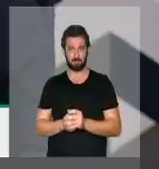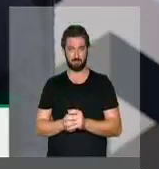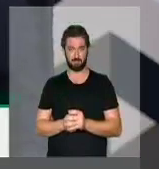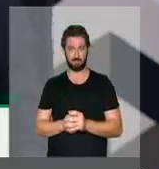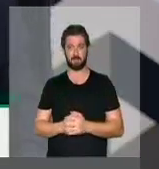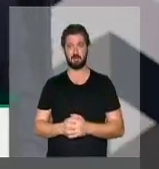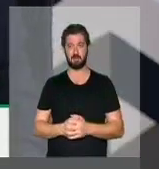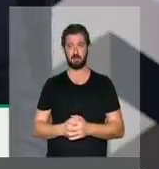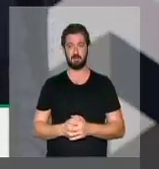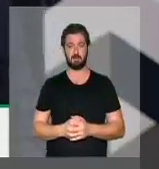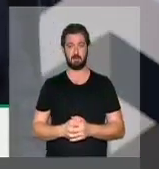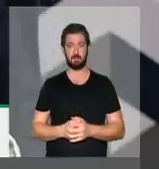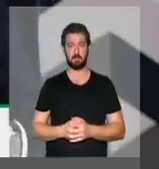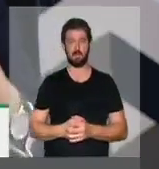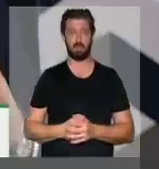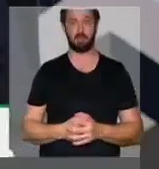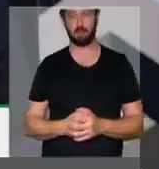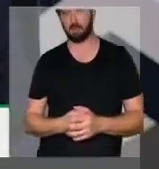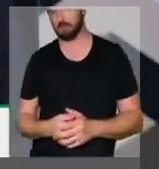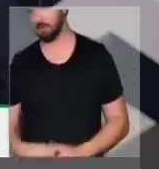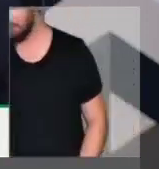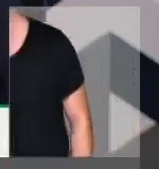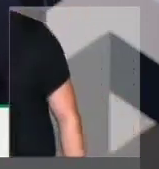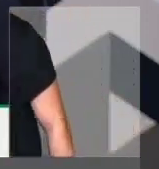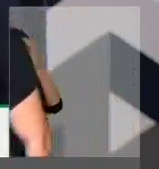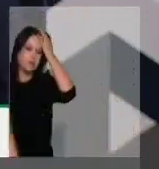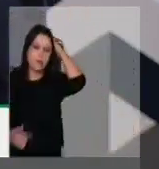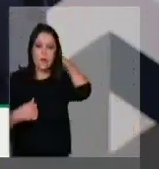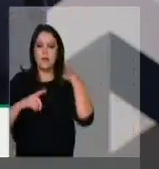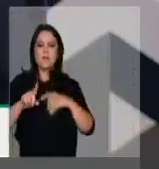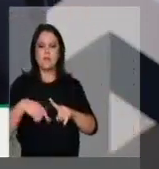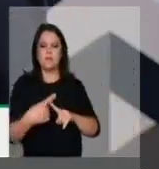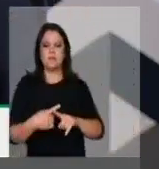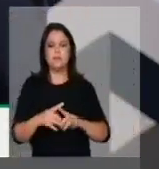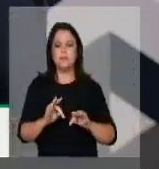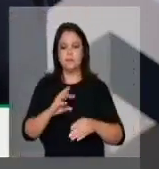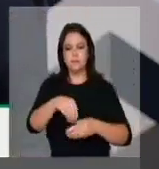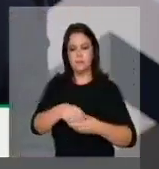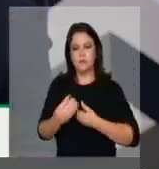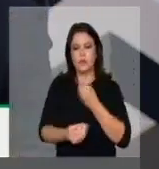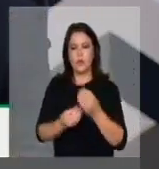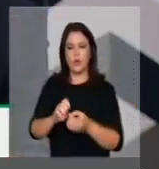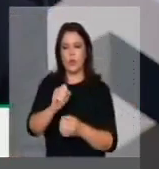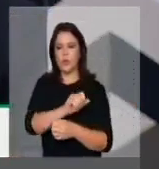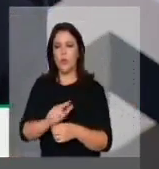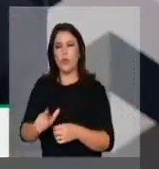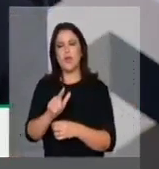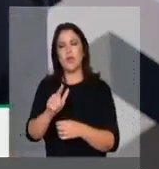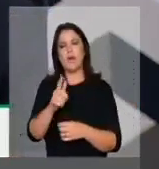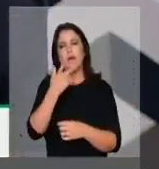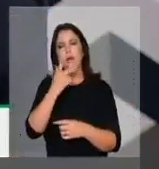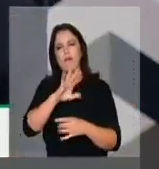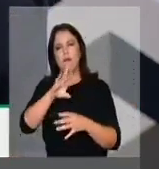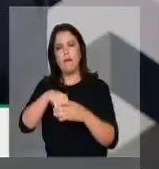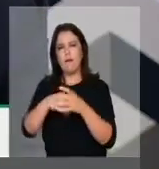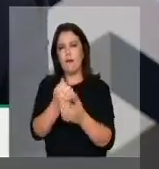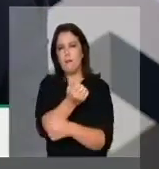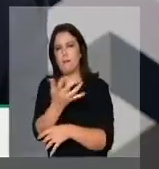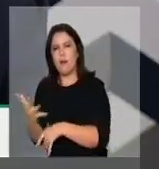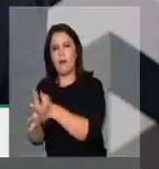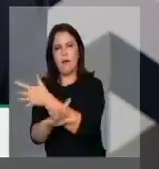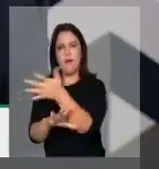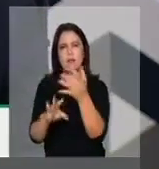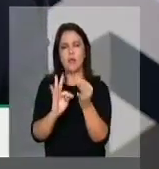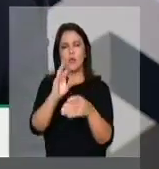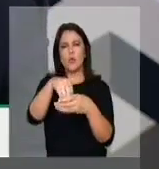nossa Embrapa. Eu faço esse registro porque, mais do que a tropicalização de plantas e de animais,